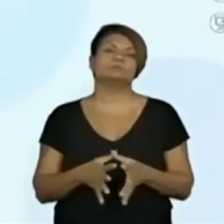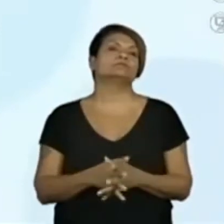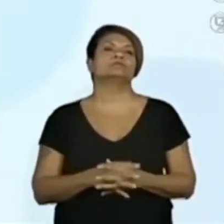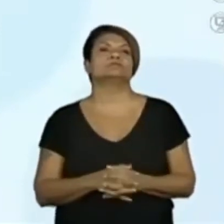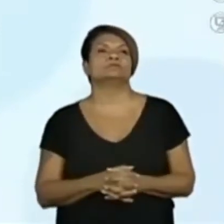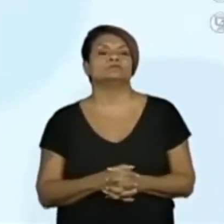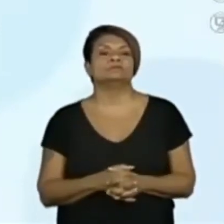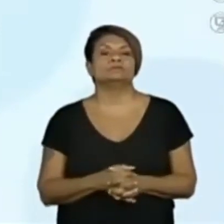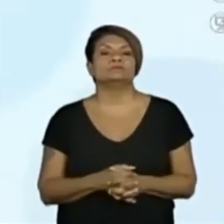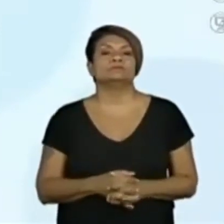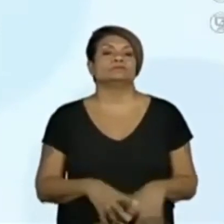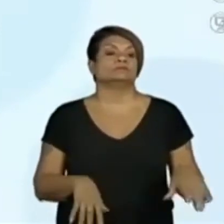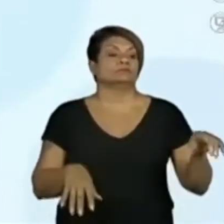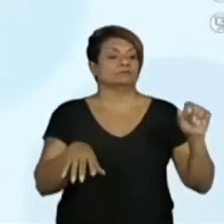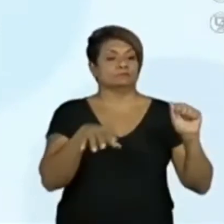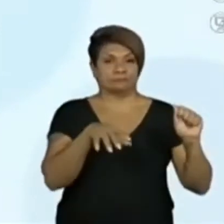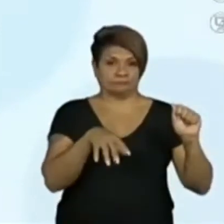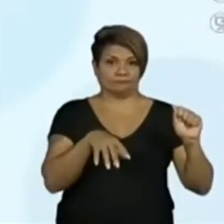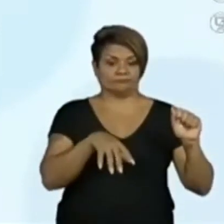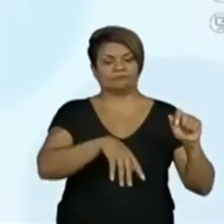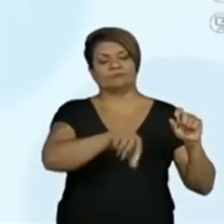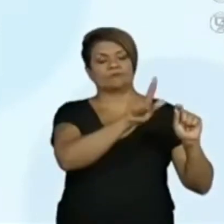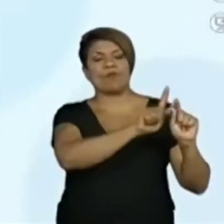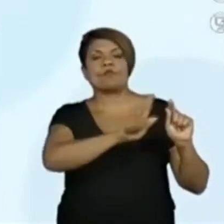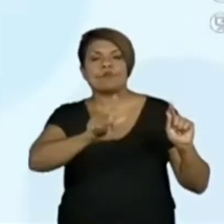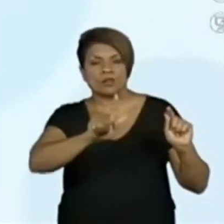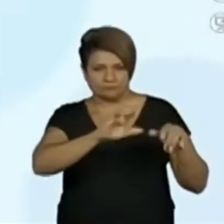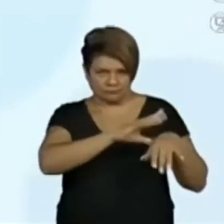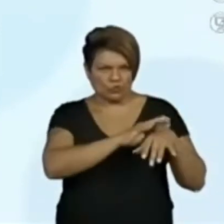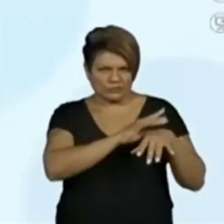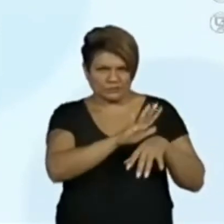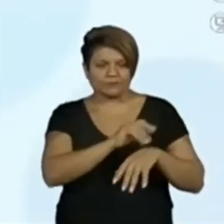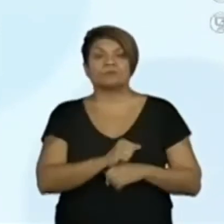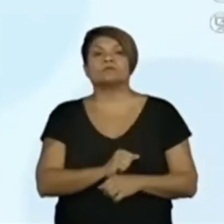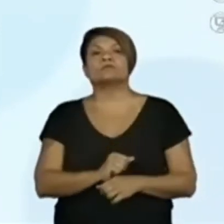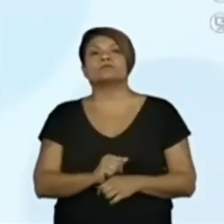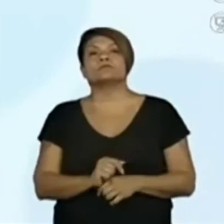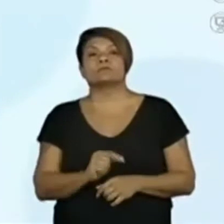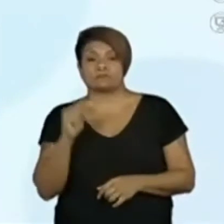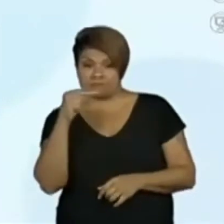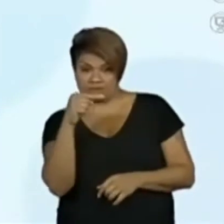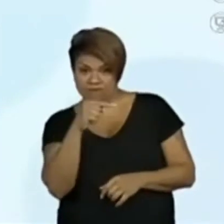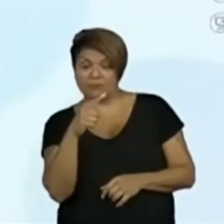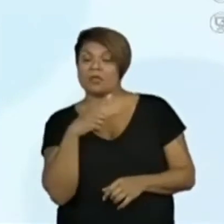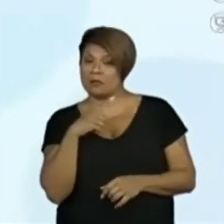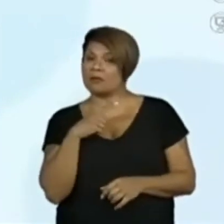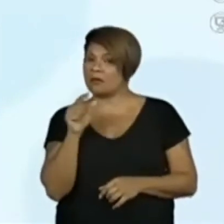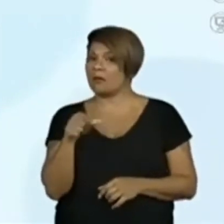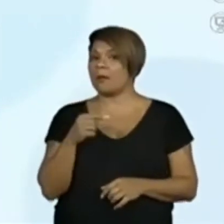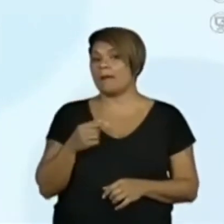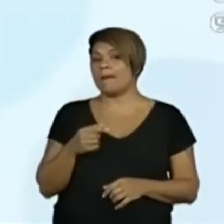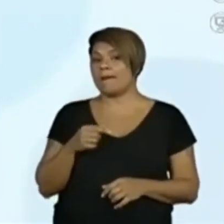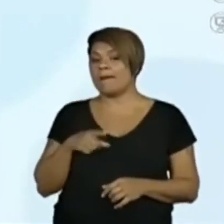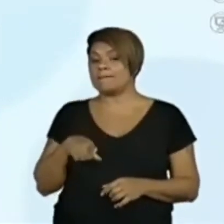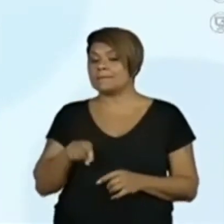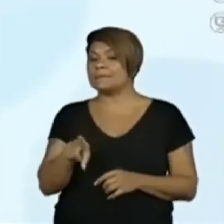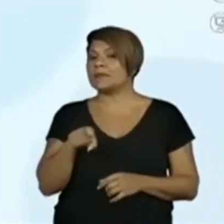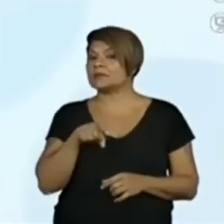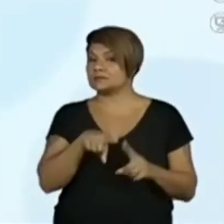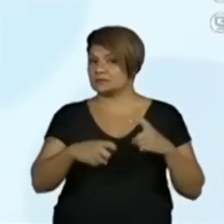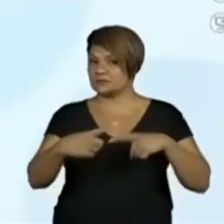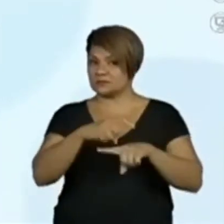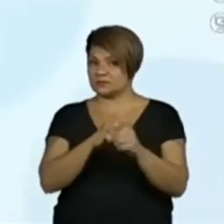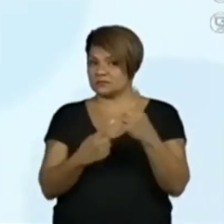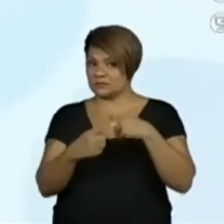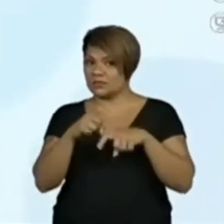doença. A é causada por um bacilo, produtor de uma